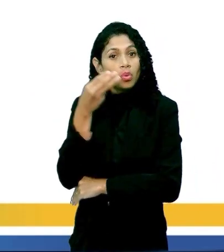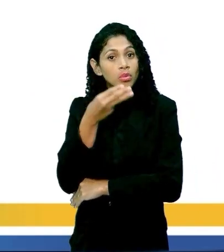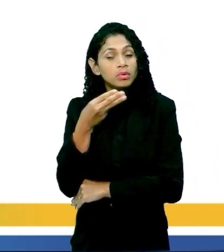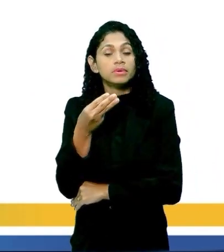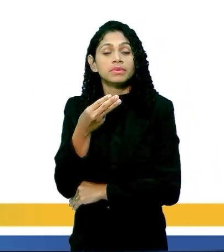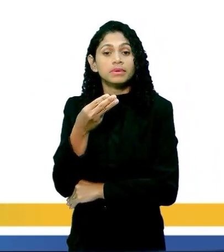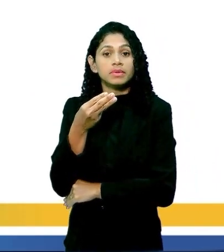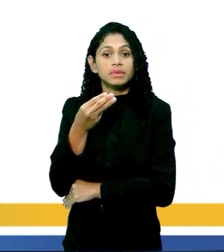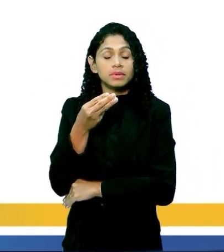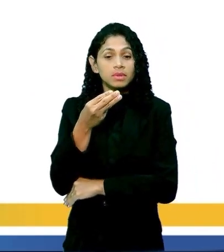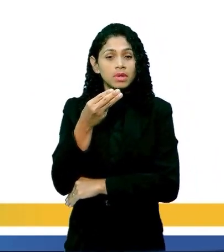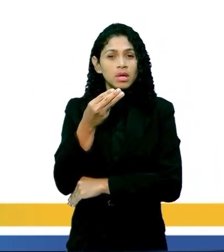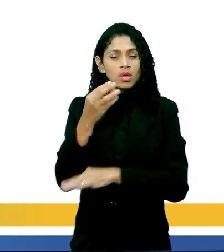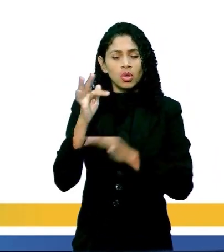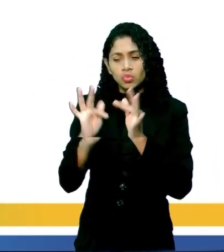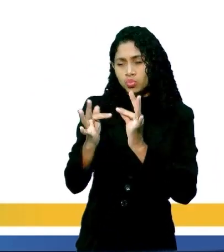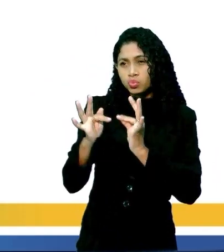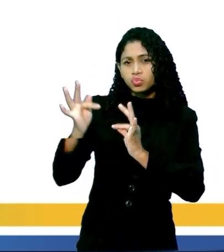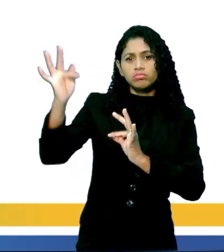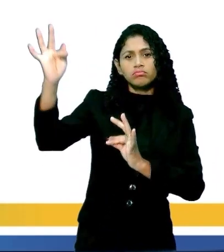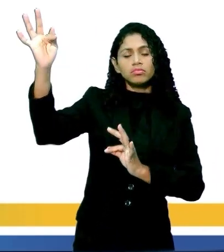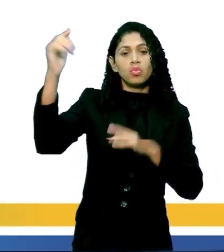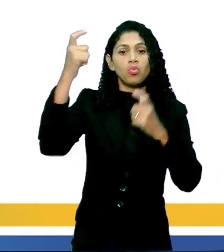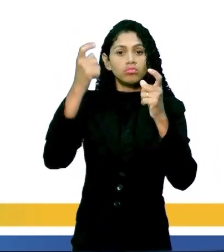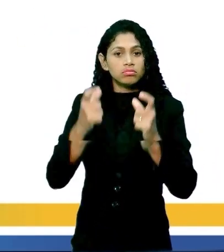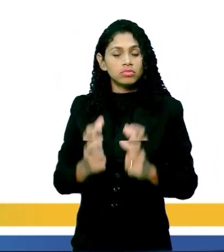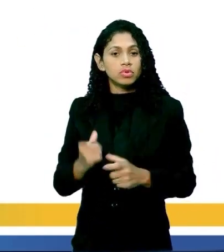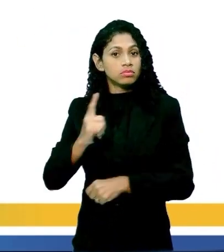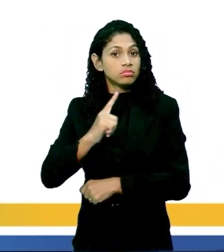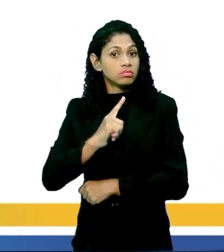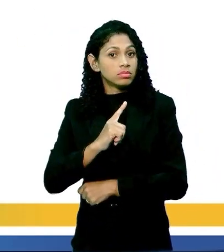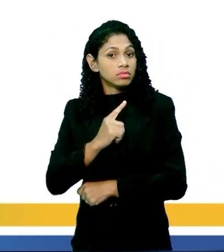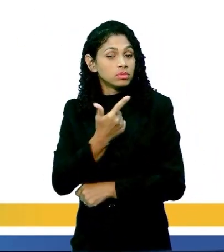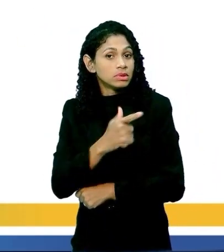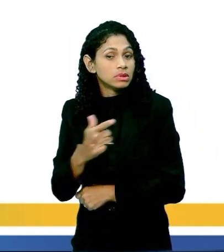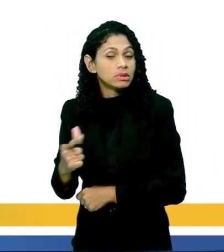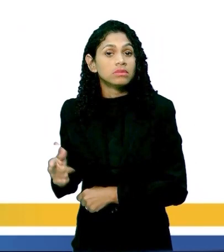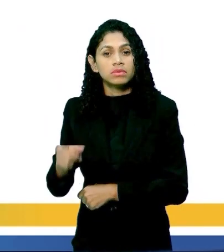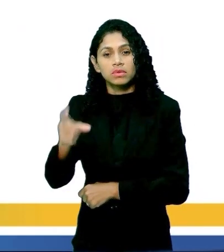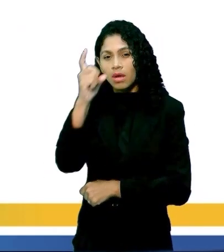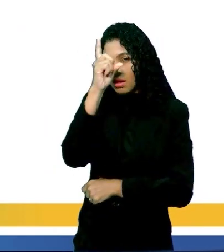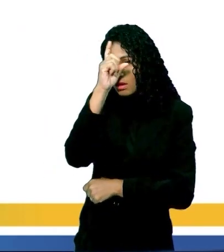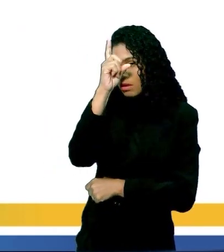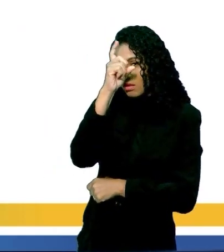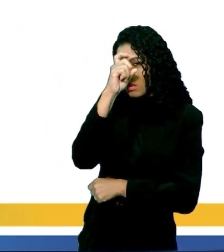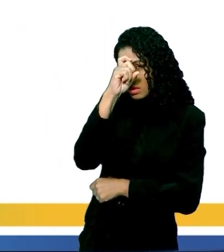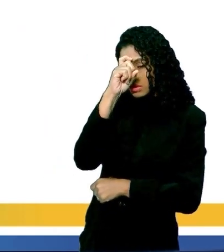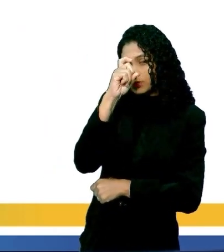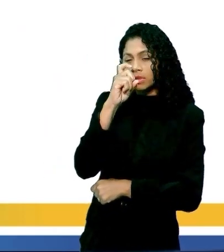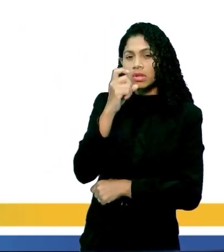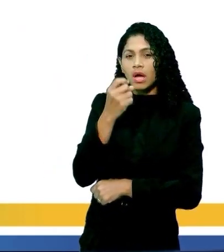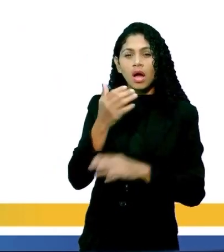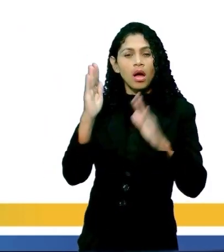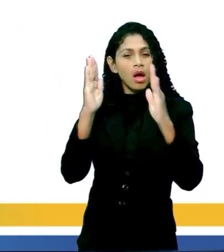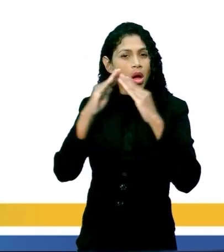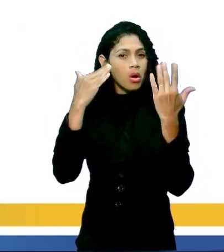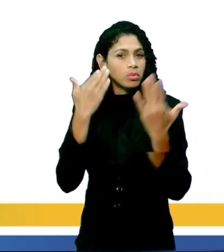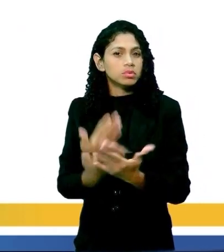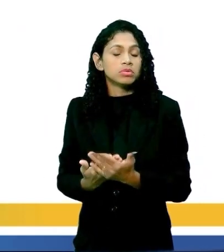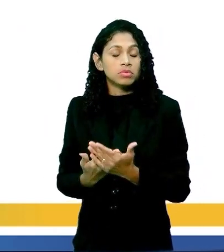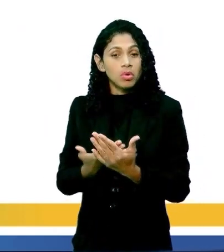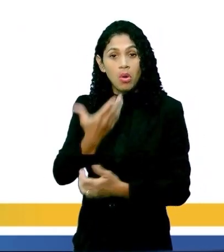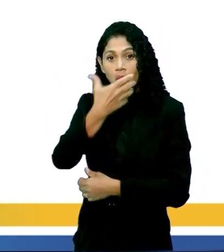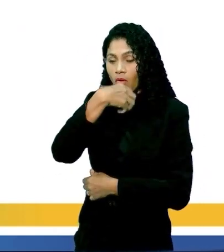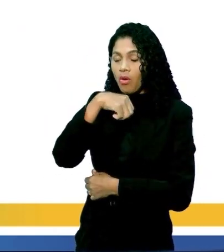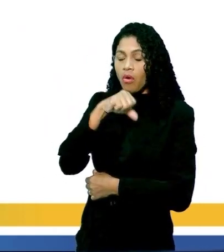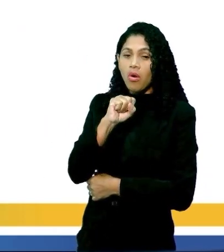vale. Em lugares distantes, onde não há hospital nem escola, homens que não sabem ler e morrem